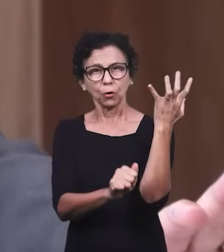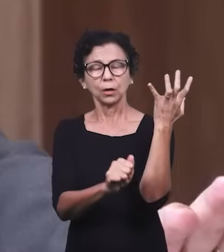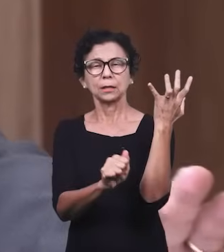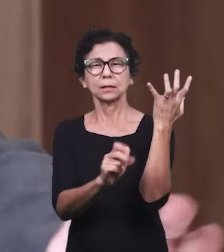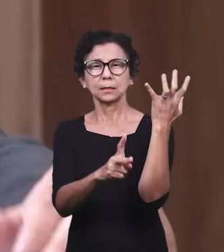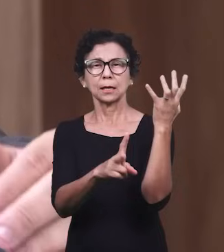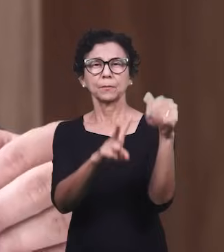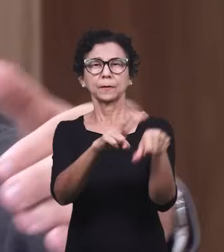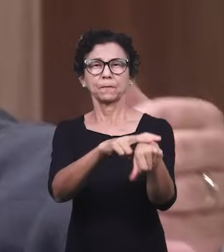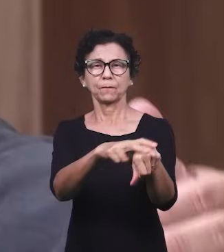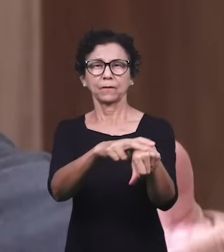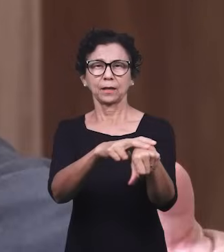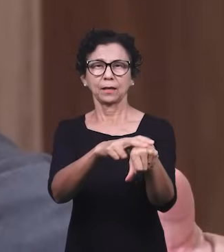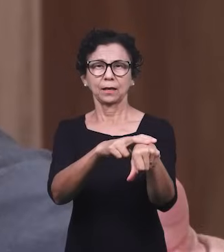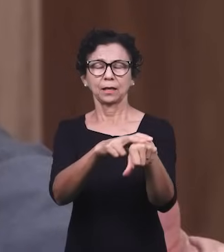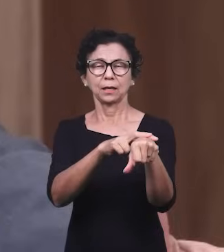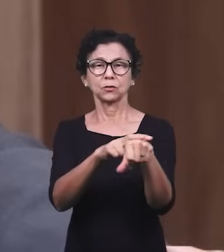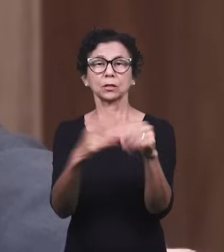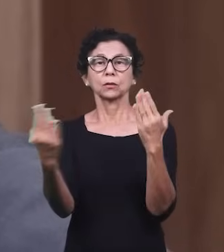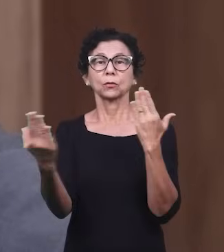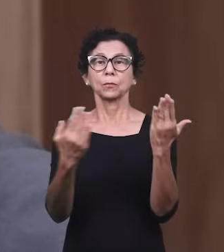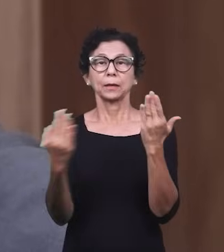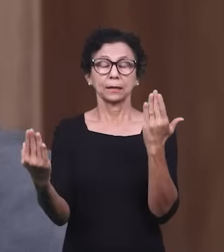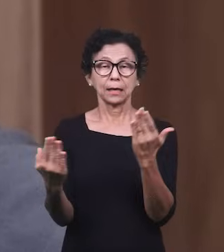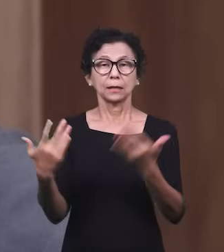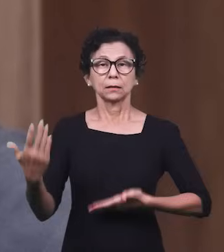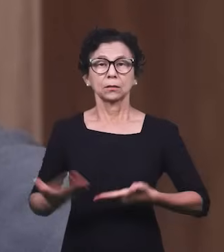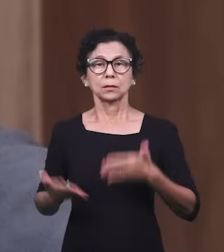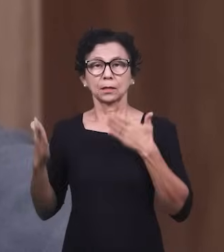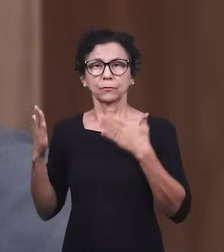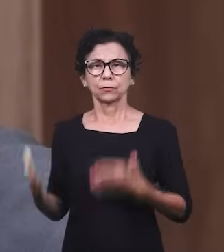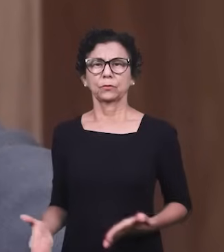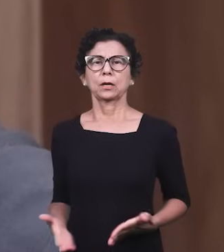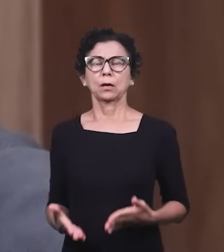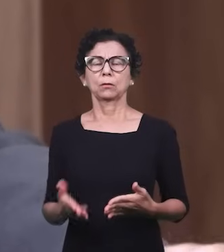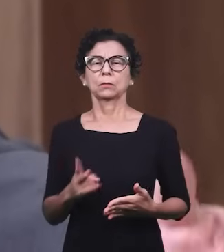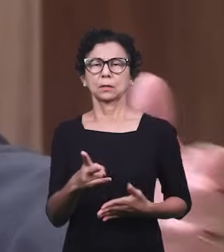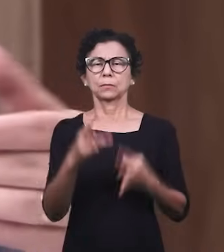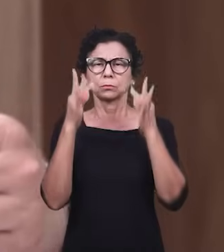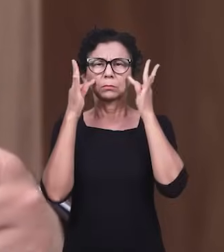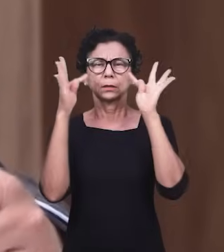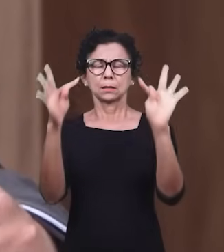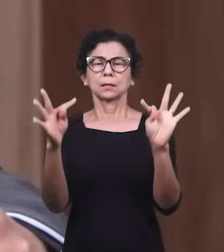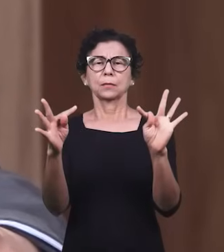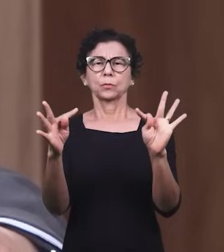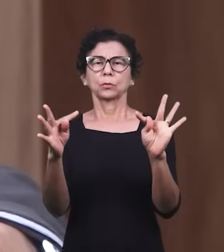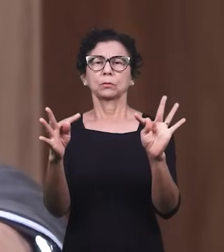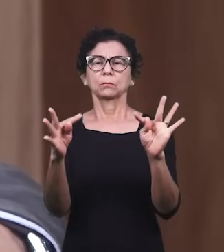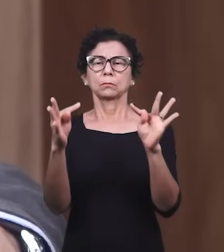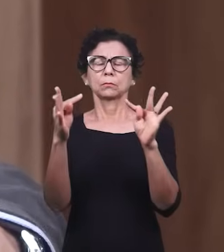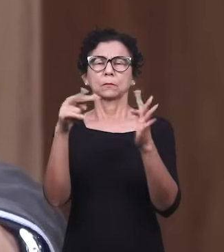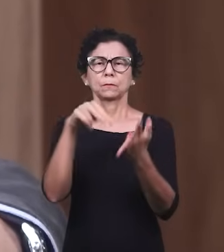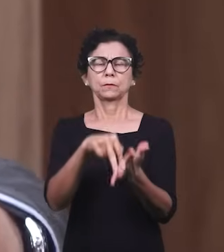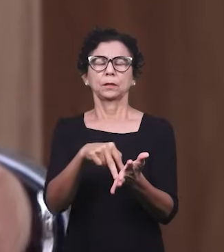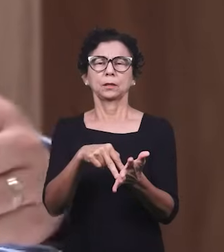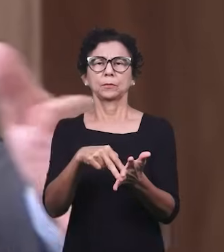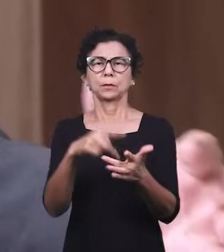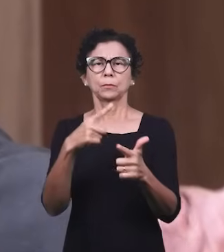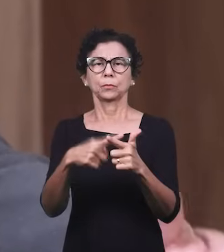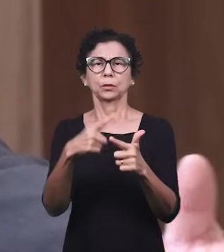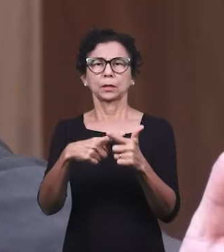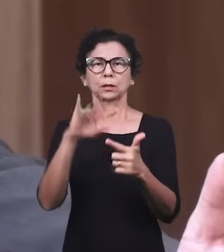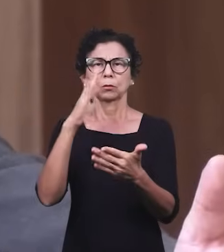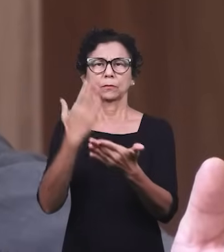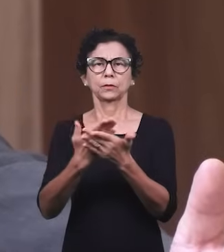verde ou seja ele demonstra seu testemunho de que ele tem confiança no Senhor Exatamente é isso nós vamos ver na palavra Em alguns momentos por exemplo os